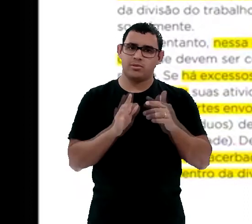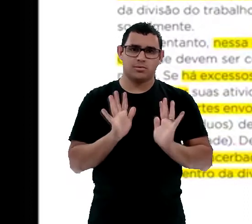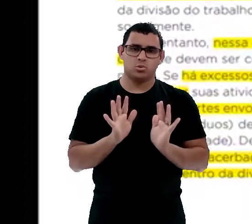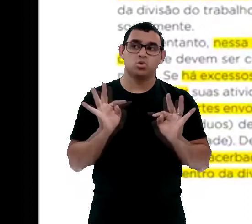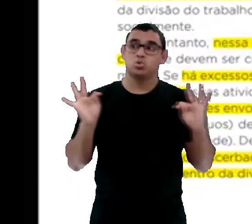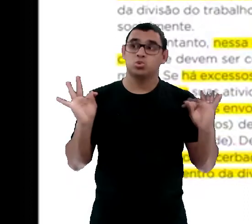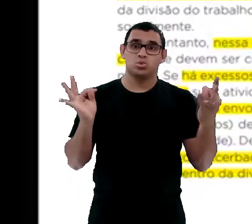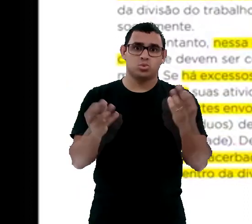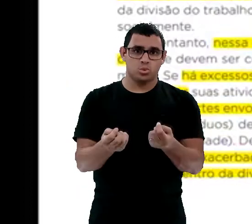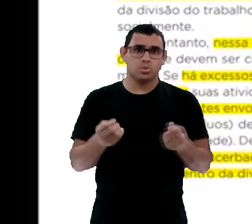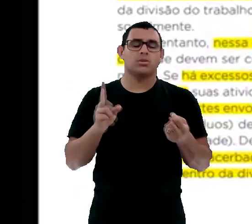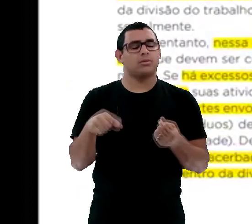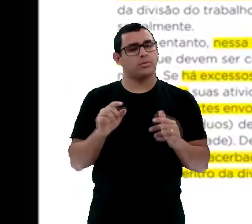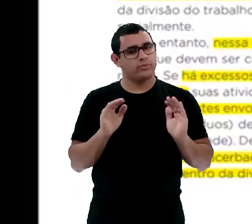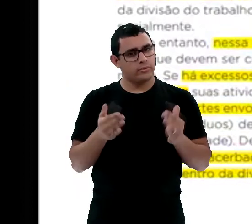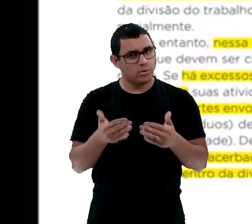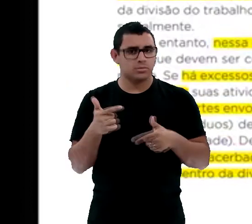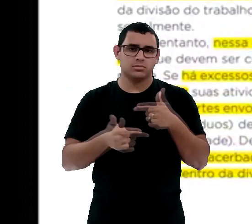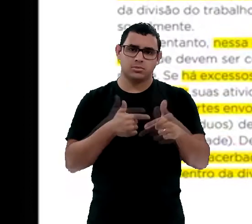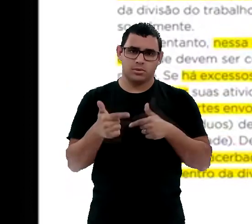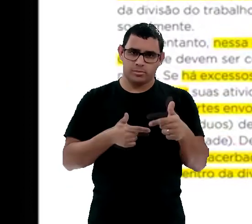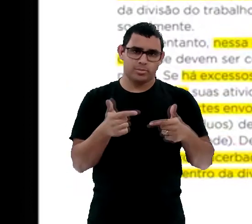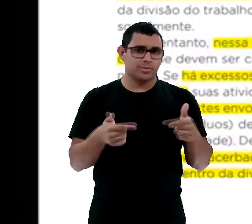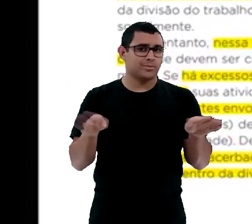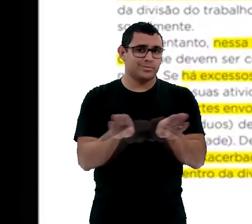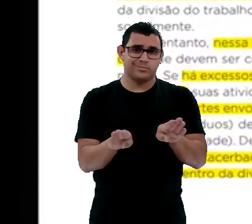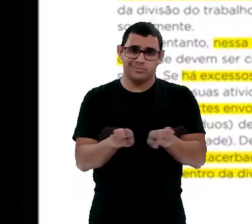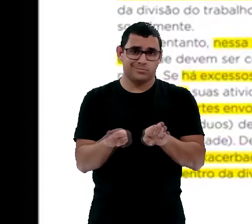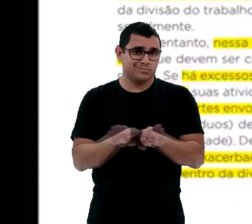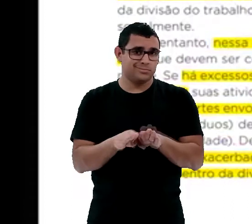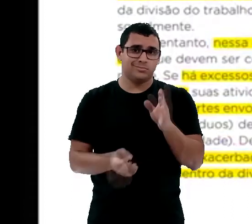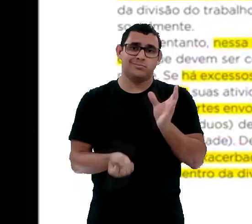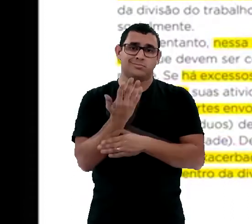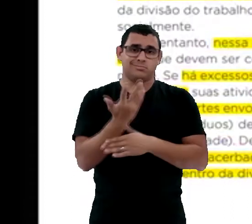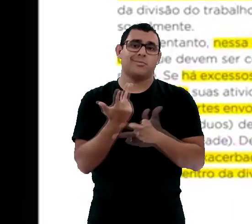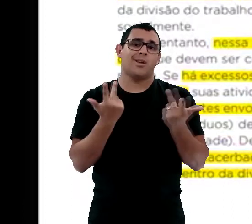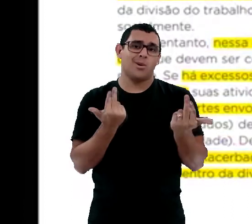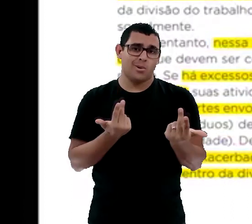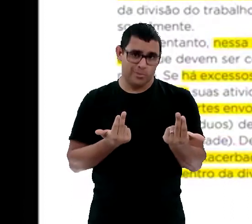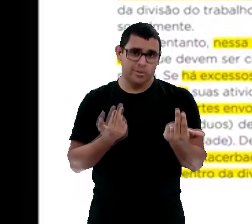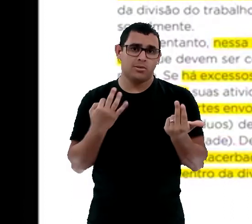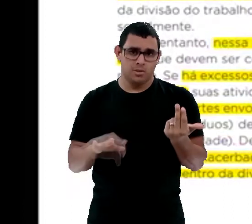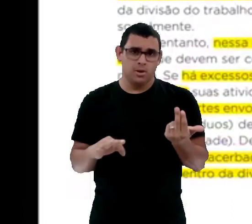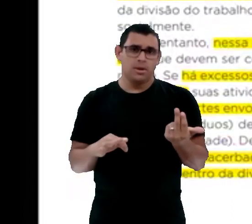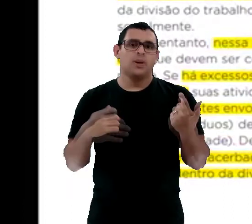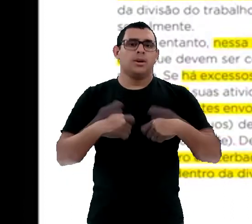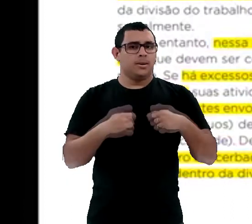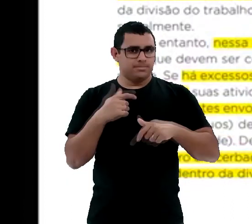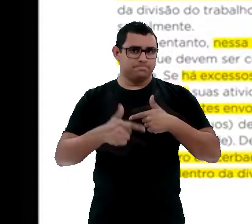outra, em relação ao trabalho. Toda ela, seja uma sociedade socialista, uma sociedade capitalista, sociedade